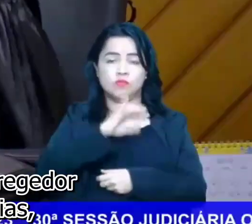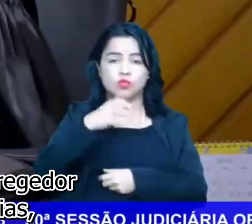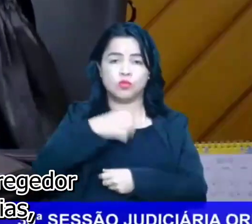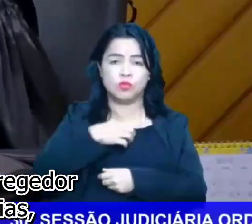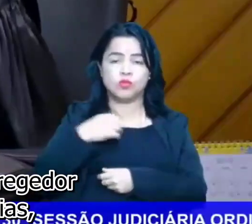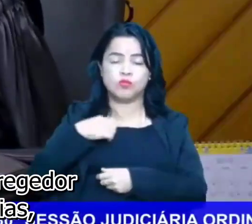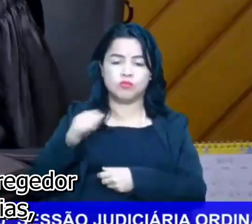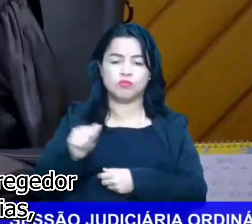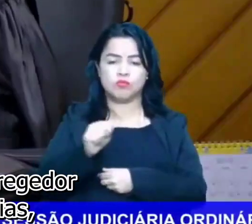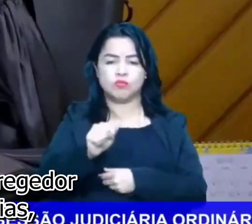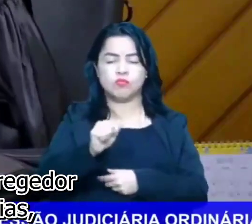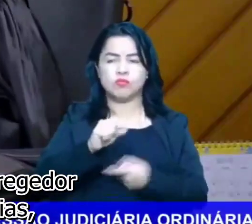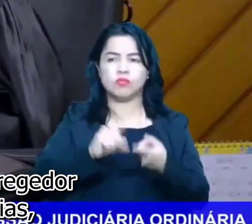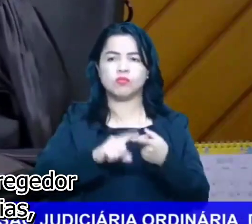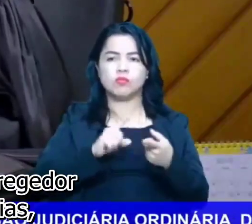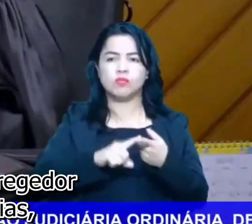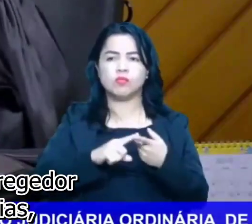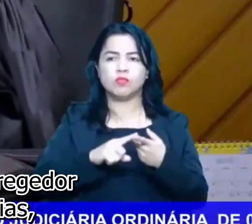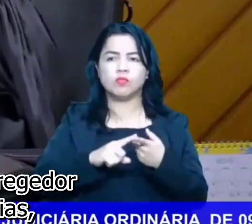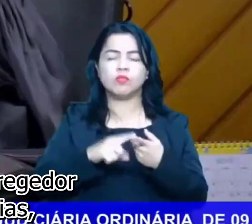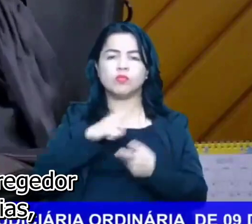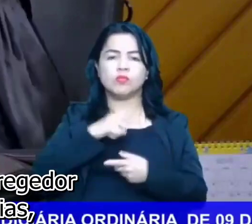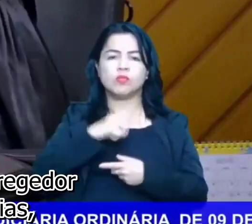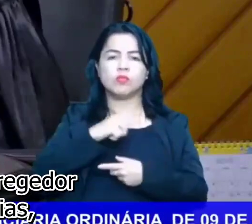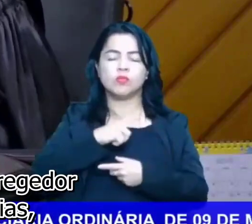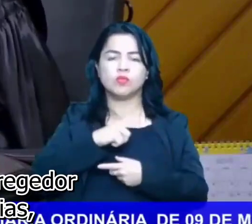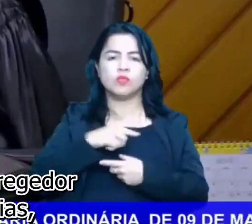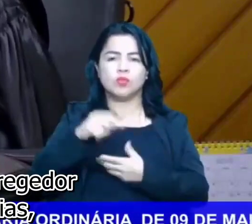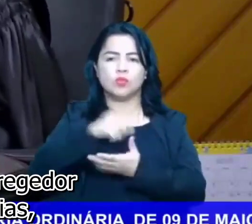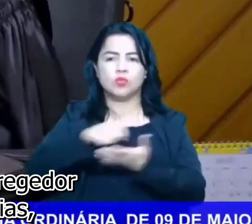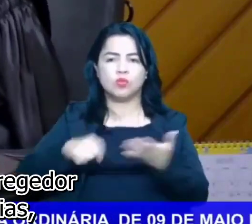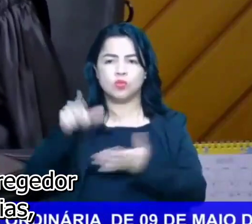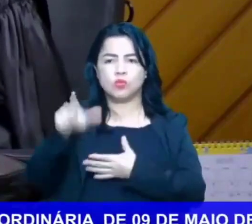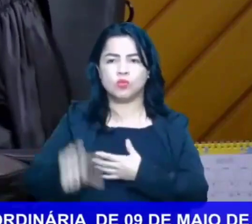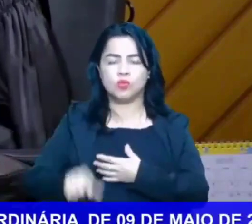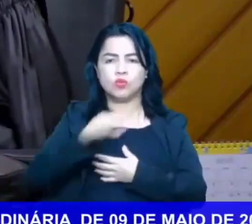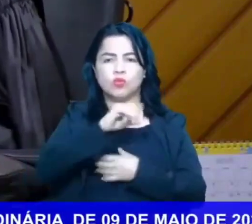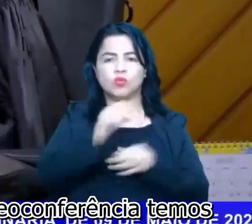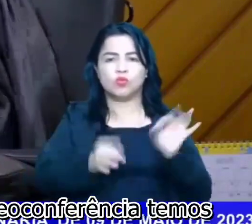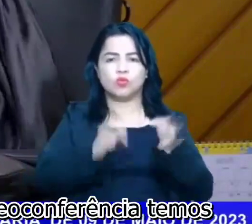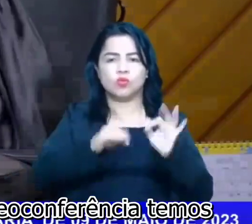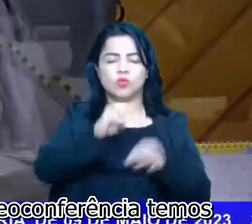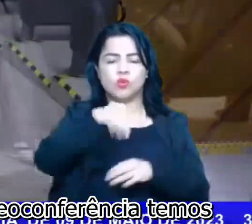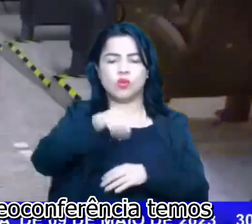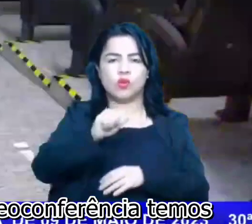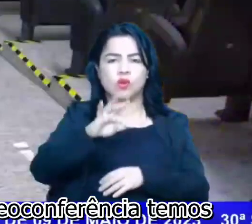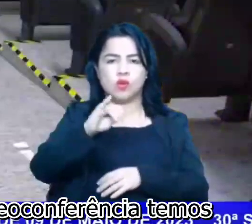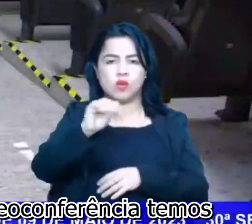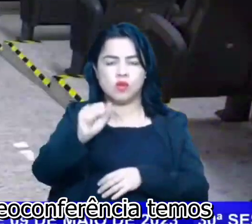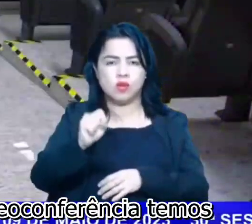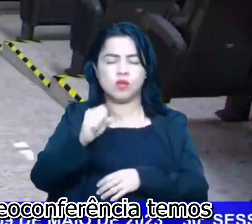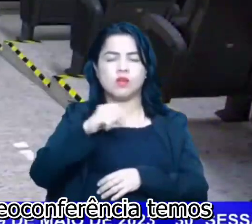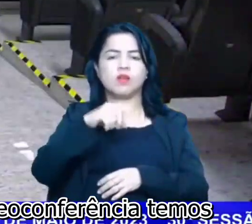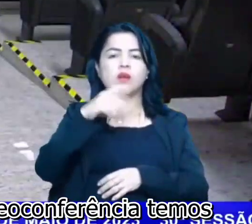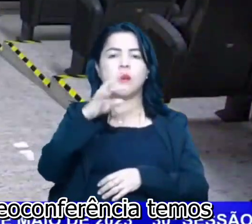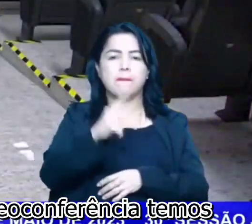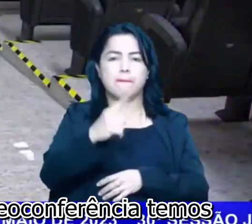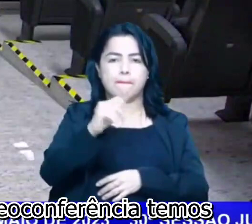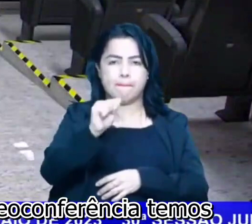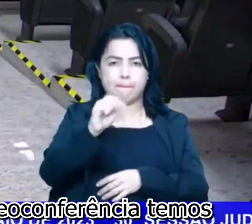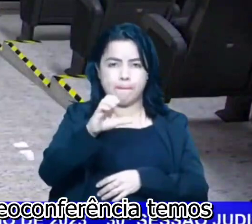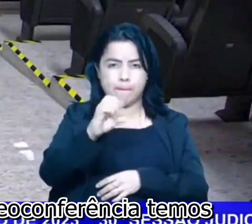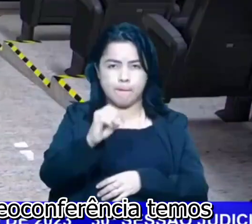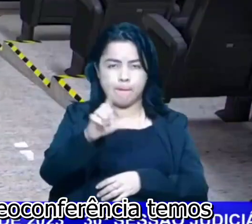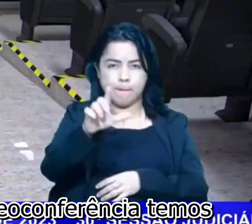cinza. Estando presencialmente o É nosso um homem ilustre de pele corregedor, clara, usa desembargador Carmo óculos, Antônio, o juiz possui Matias, cabelo escuro a e juíza curto. Paola, o juiz À sua Orlando, frente, a tela